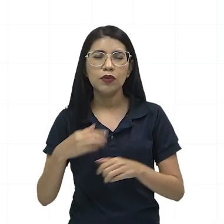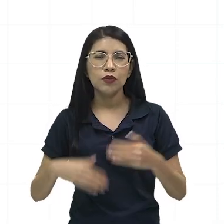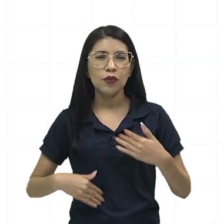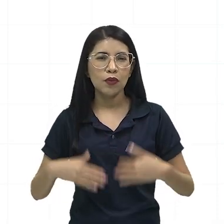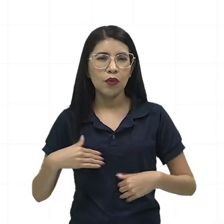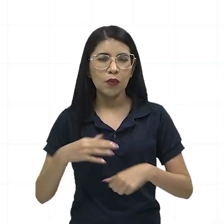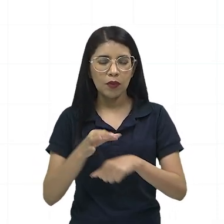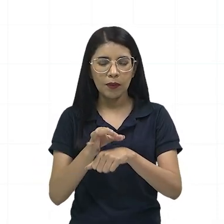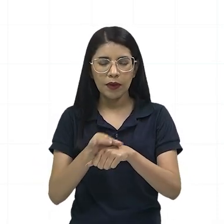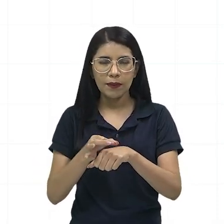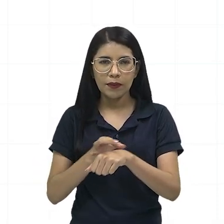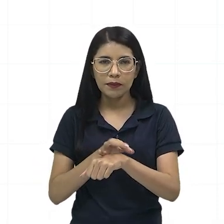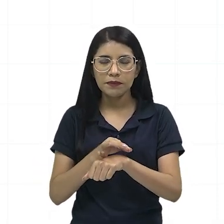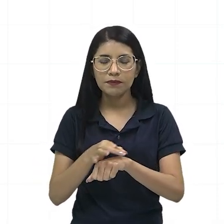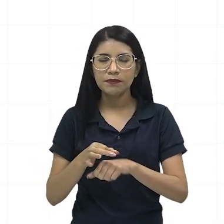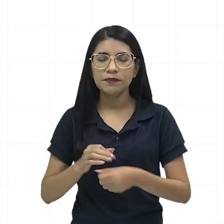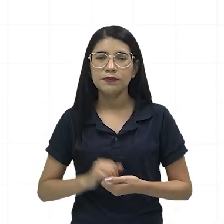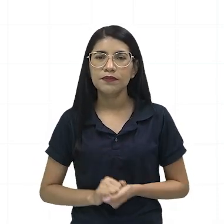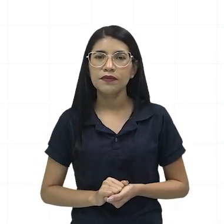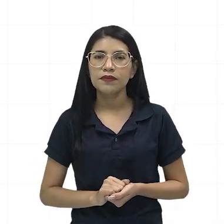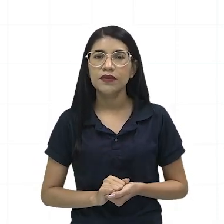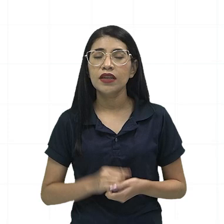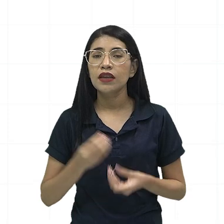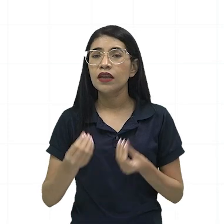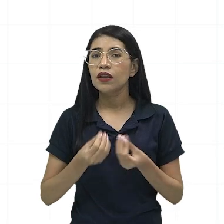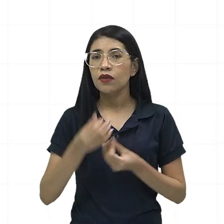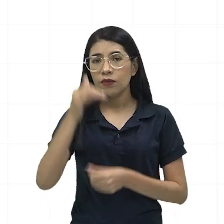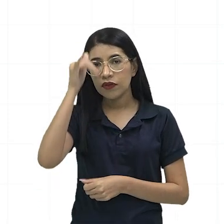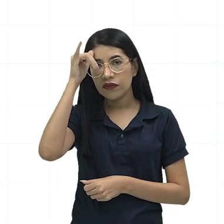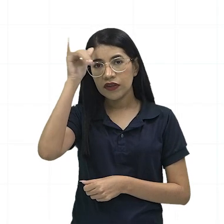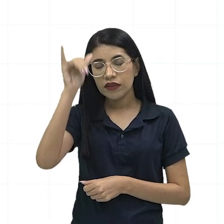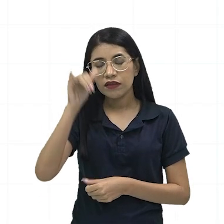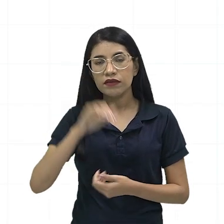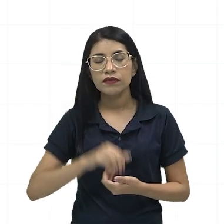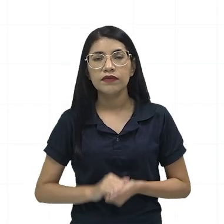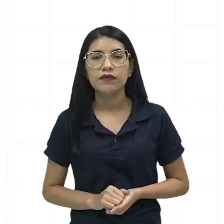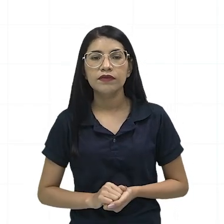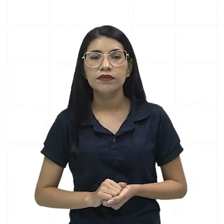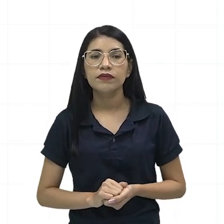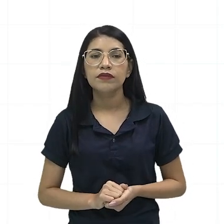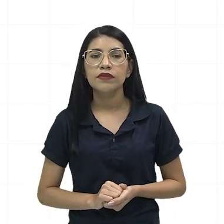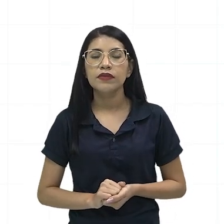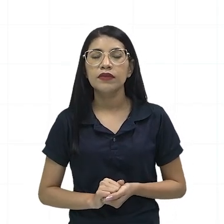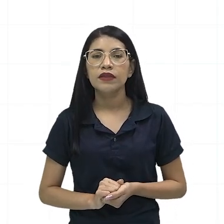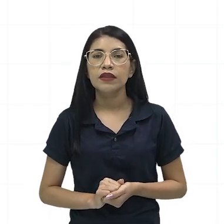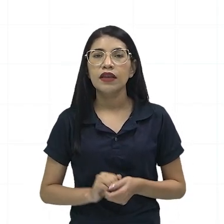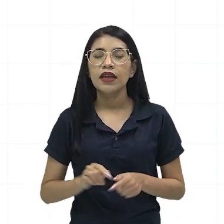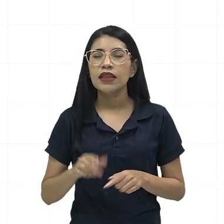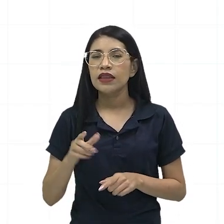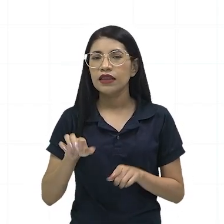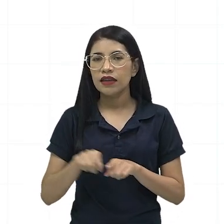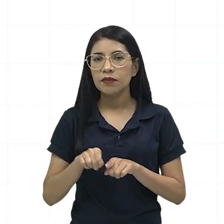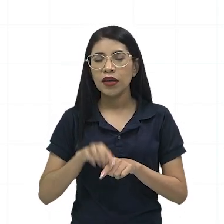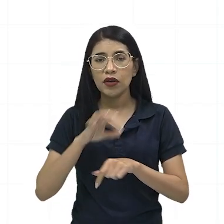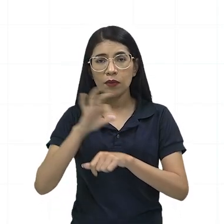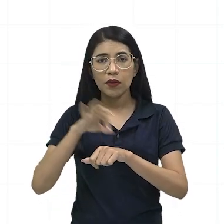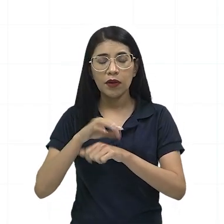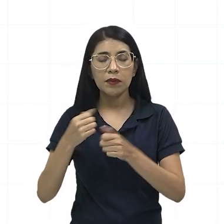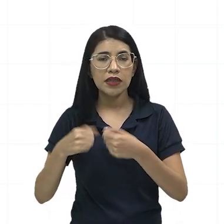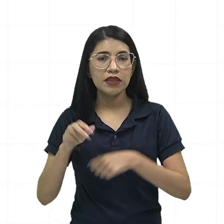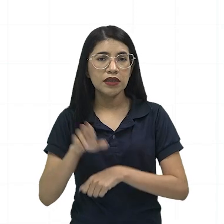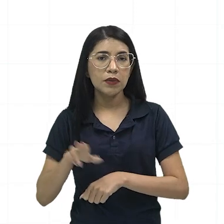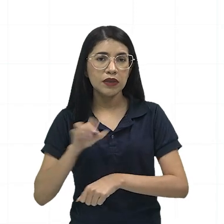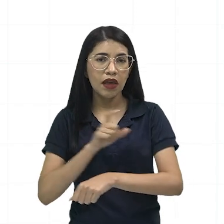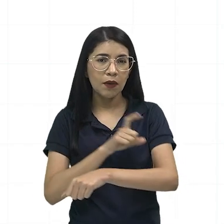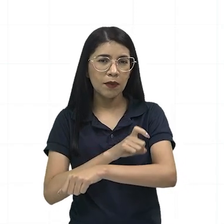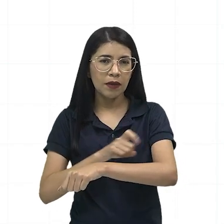corpo, certo? E qual é a prevenção da leishmaniose? Por se tratar de mosquito como vetor, uso de